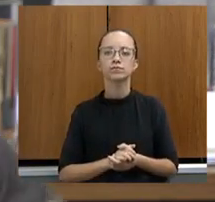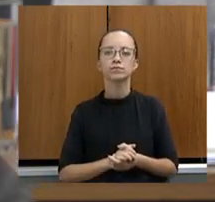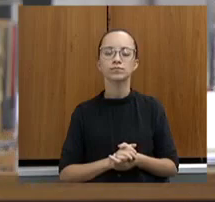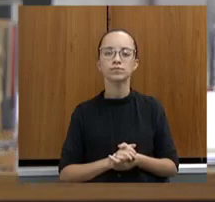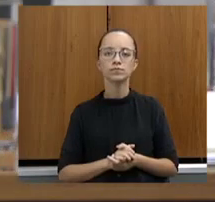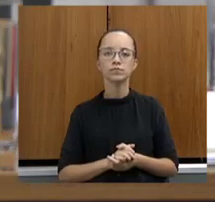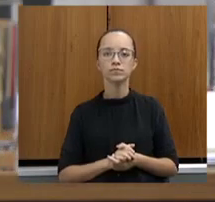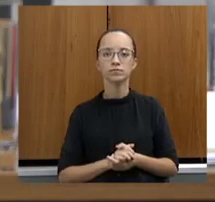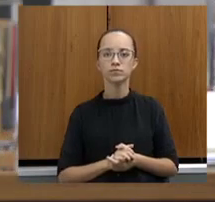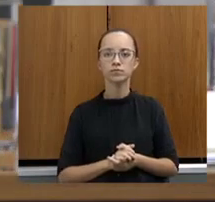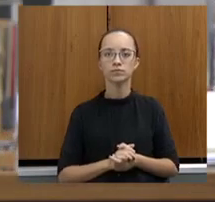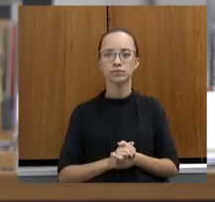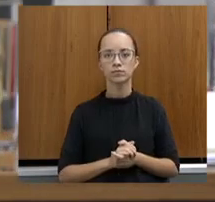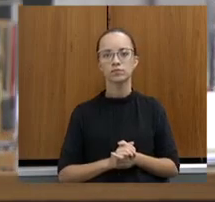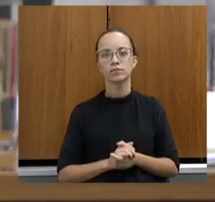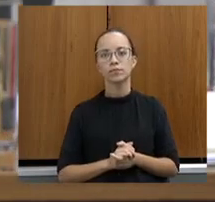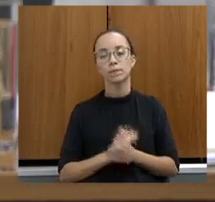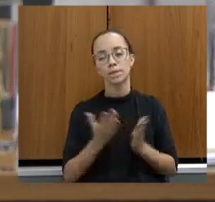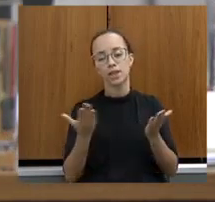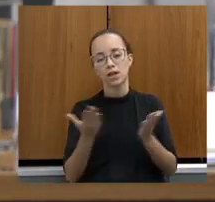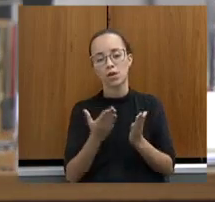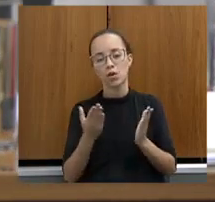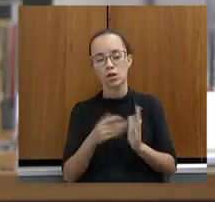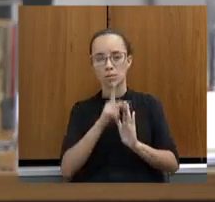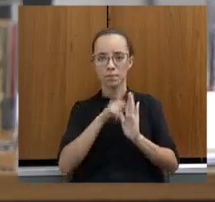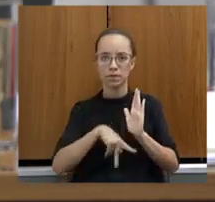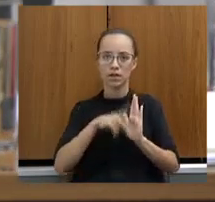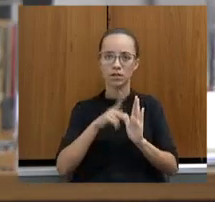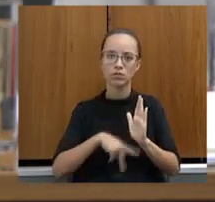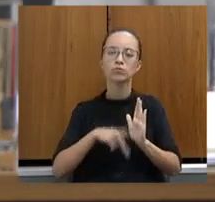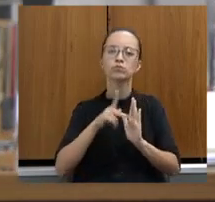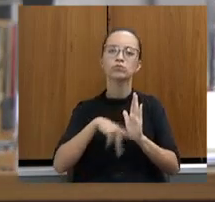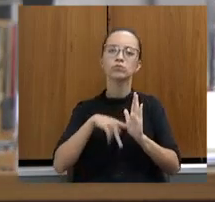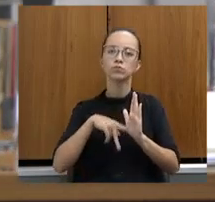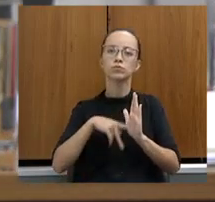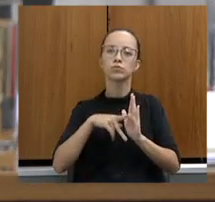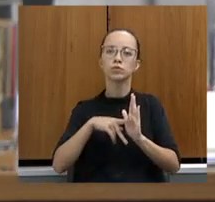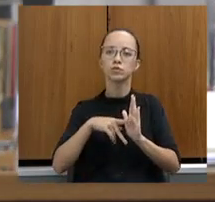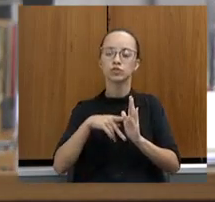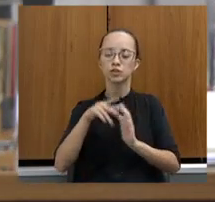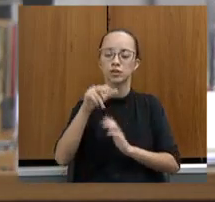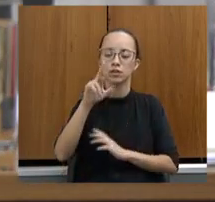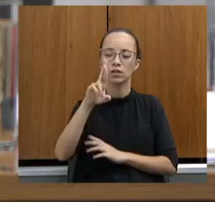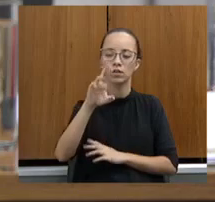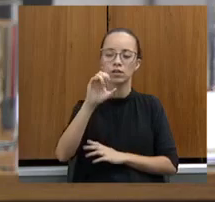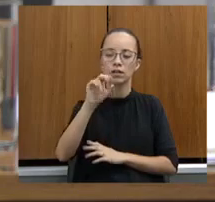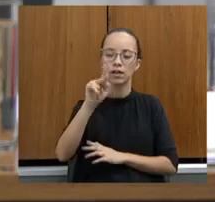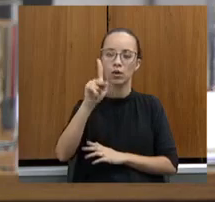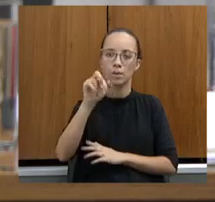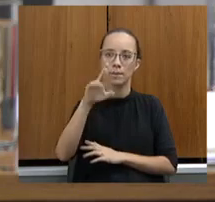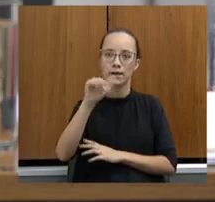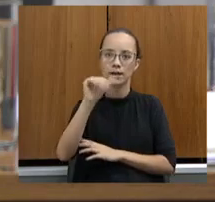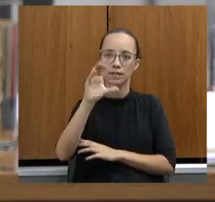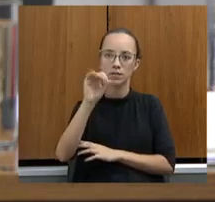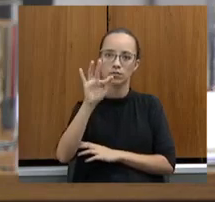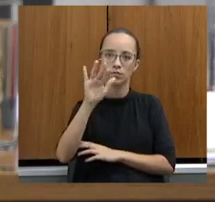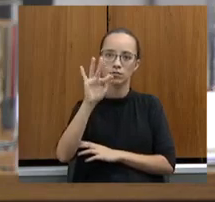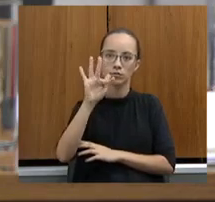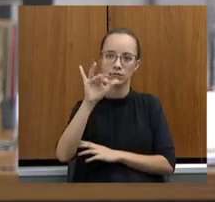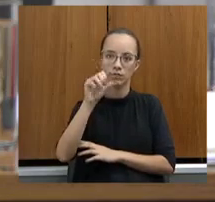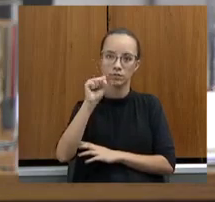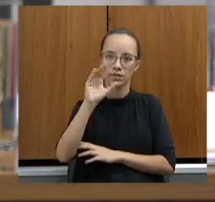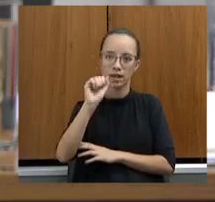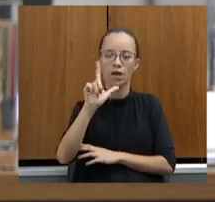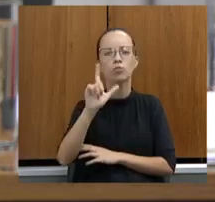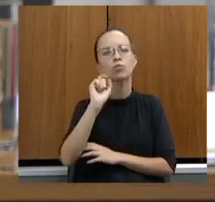com relação ao plano de recuperação fiscal eu tenho duas duas intervenções o primeiro pedido de providências que tá aqui consignado o requerimento